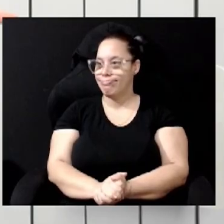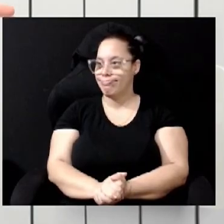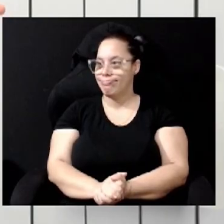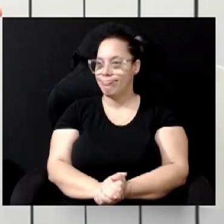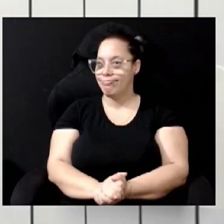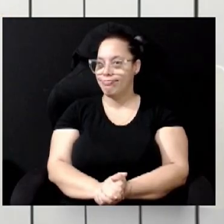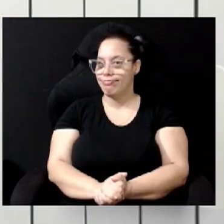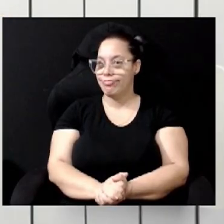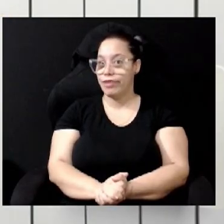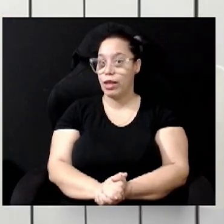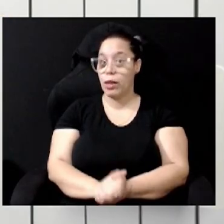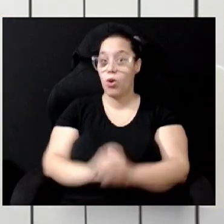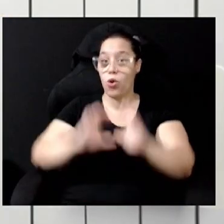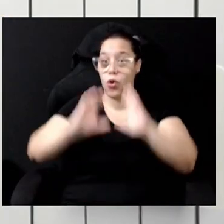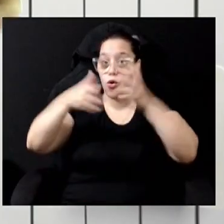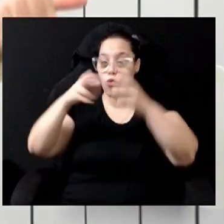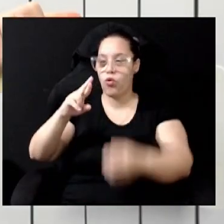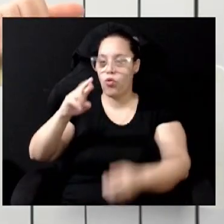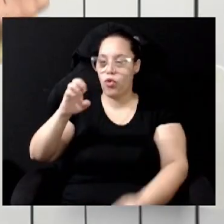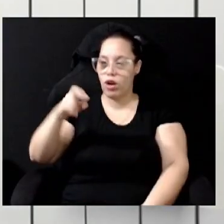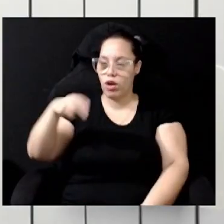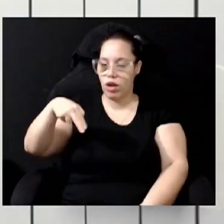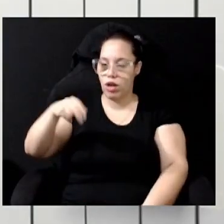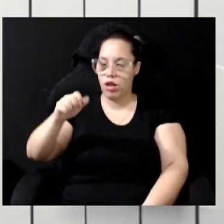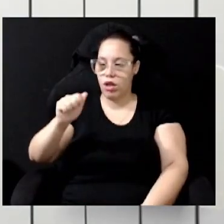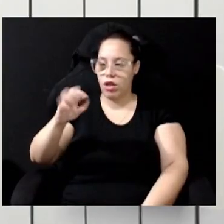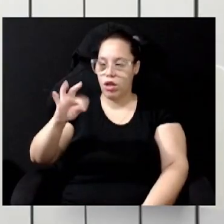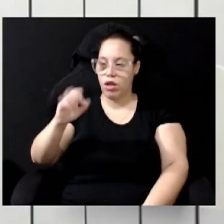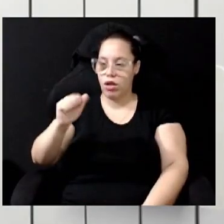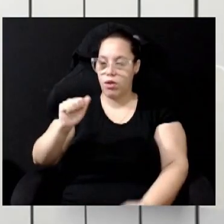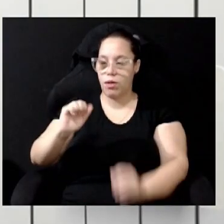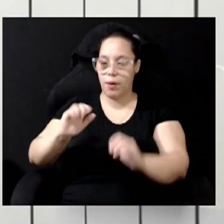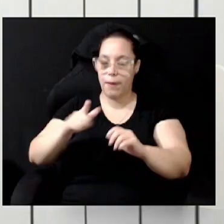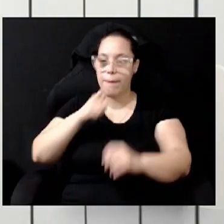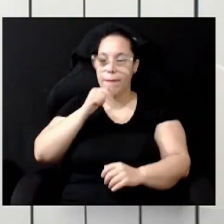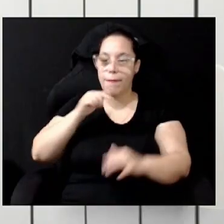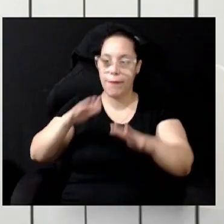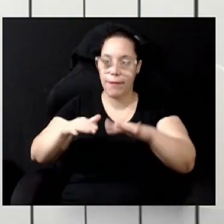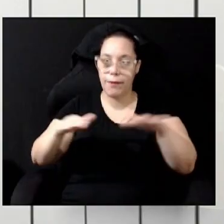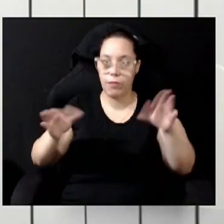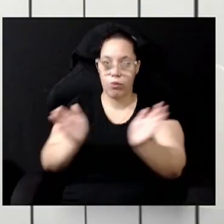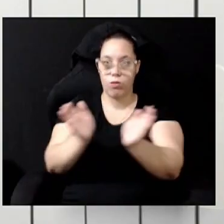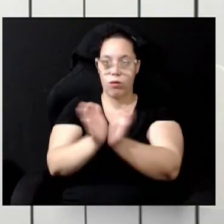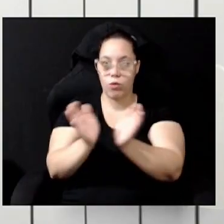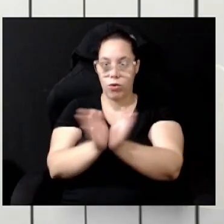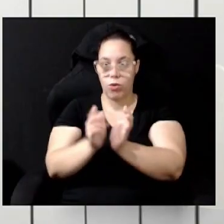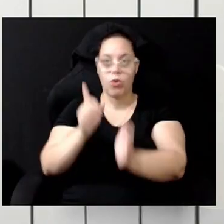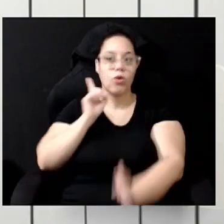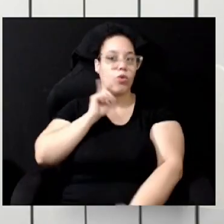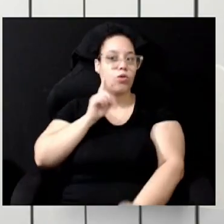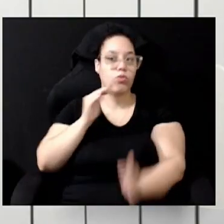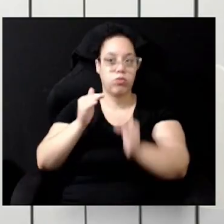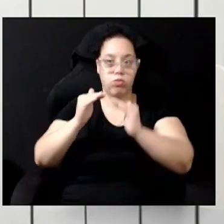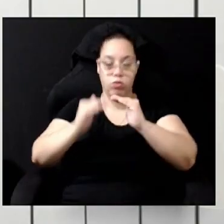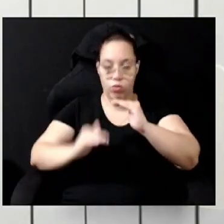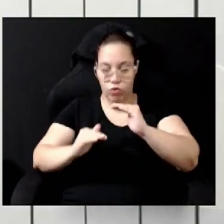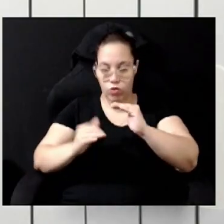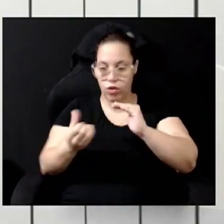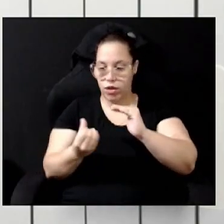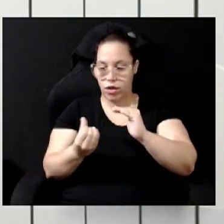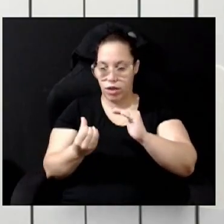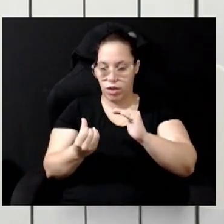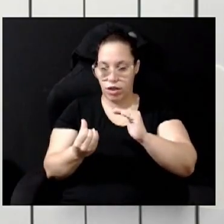Vôlei Renata perdeu então para o Praia Clube e agora para o Minas. Com isso, caiu para a 6ª colocação na